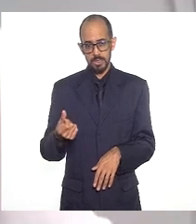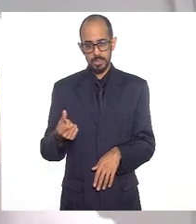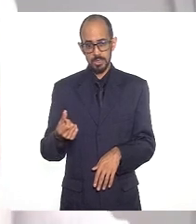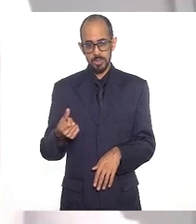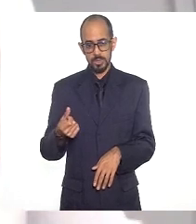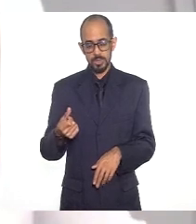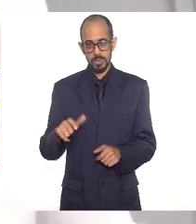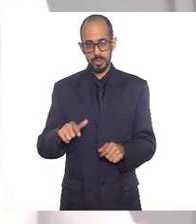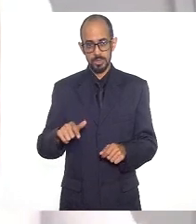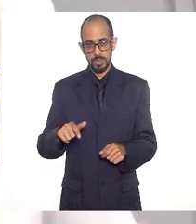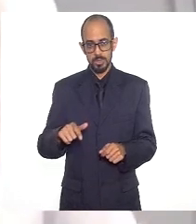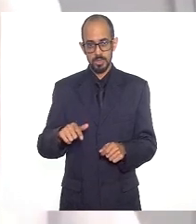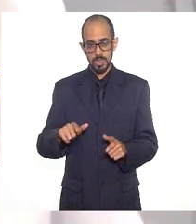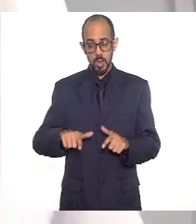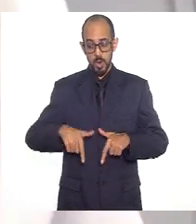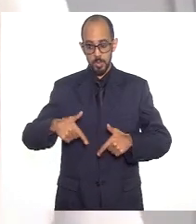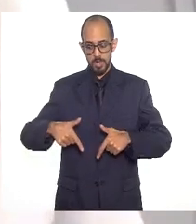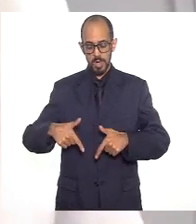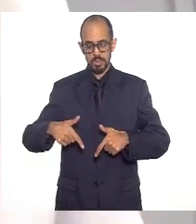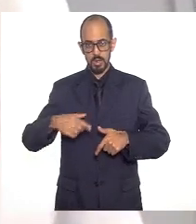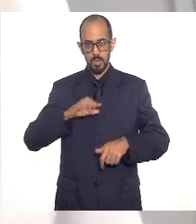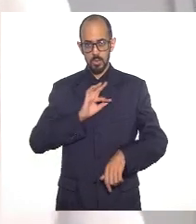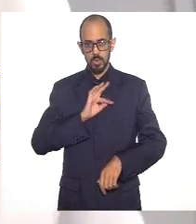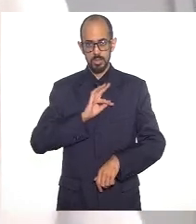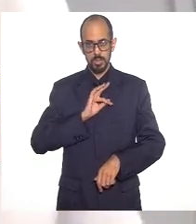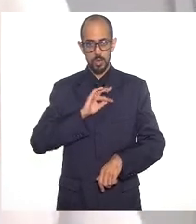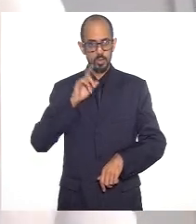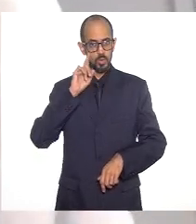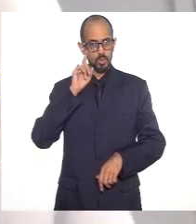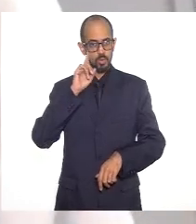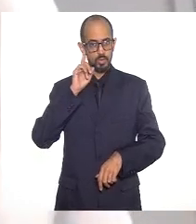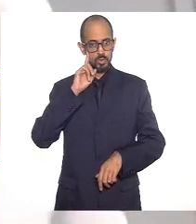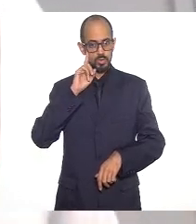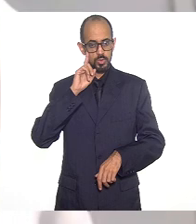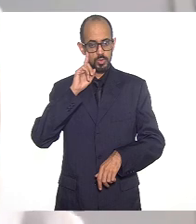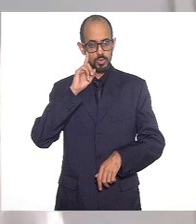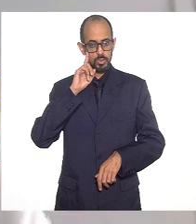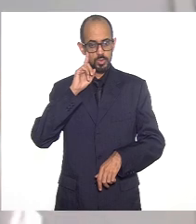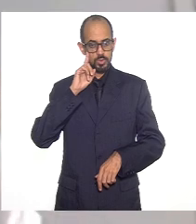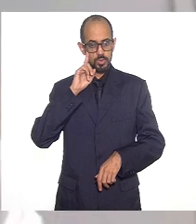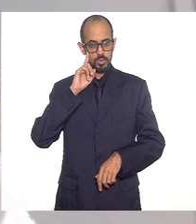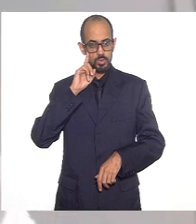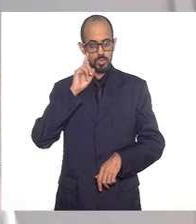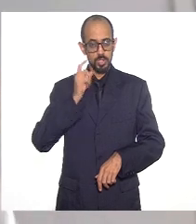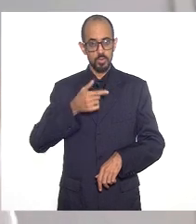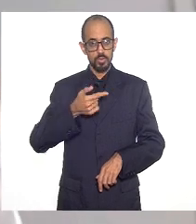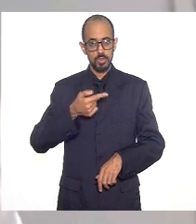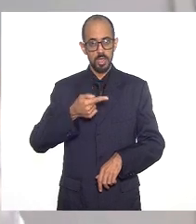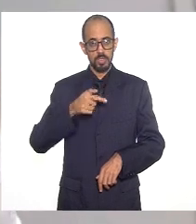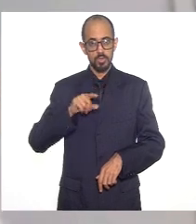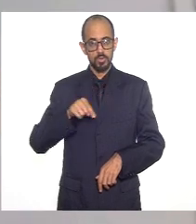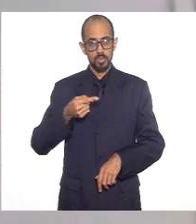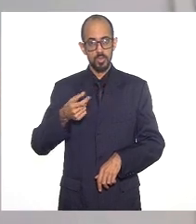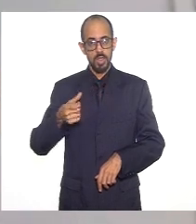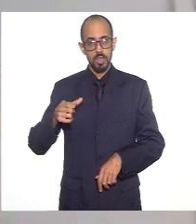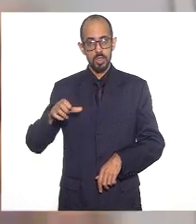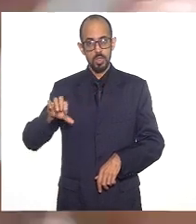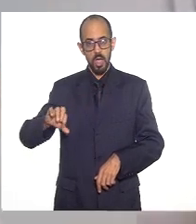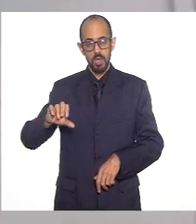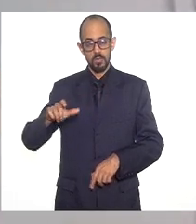dia, tendo de 4,9 mil disparos em cada dia. Ou